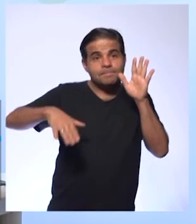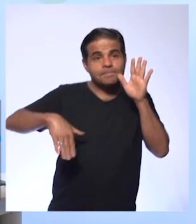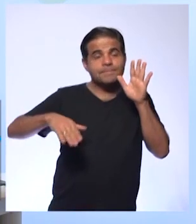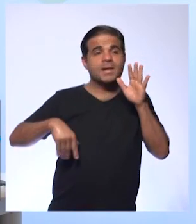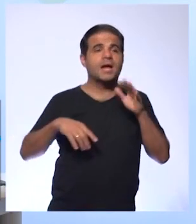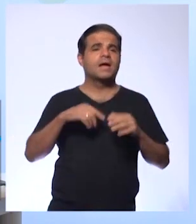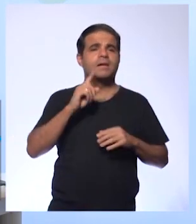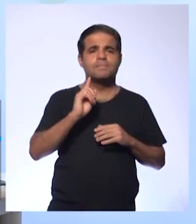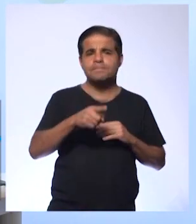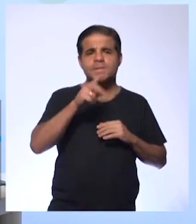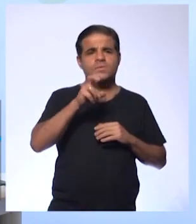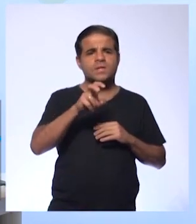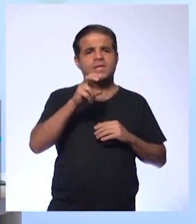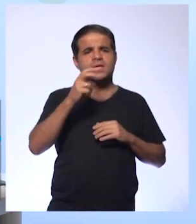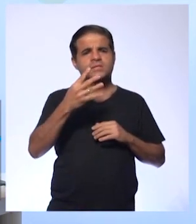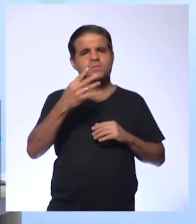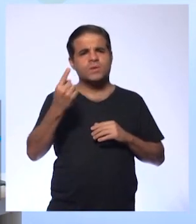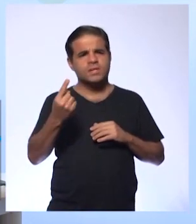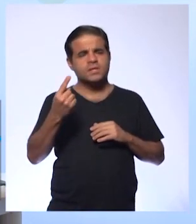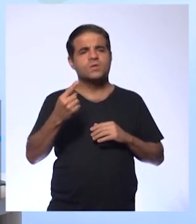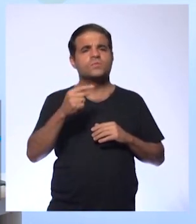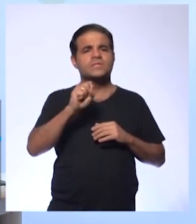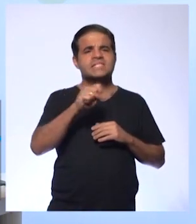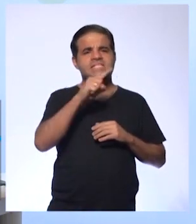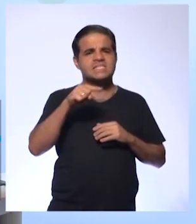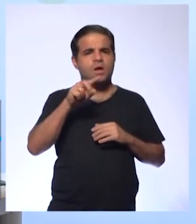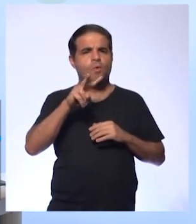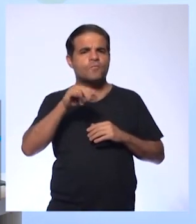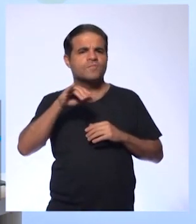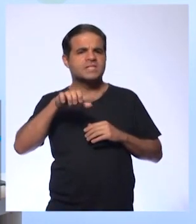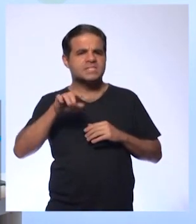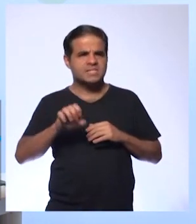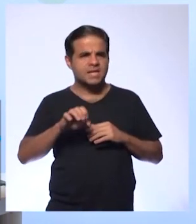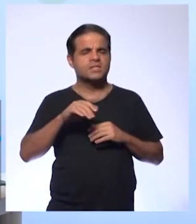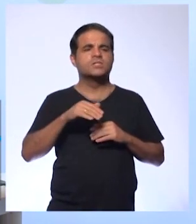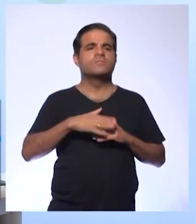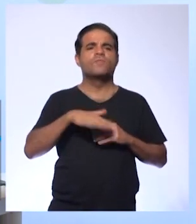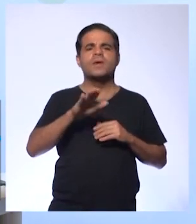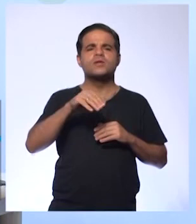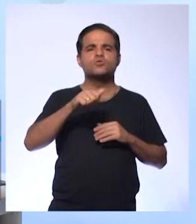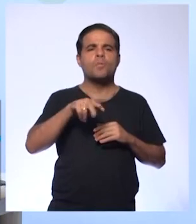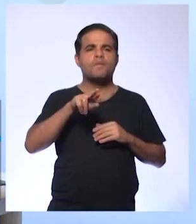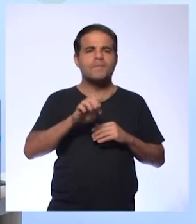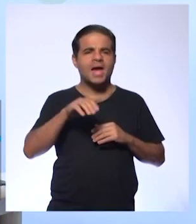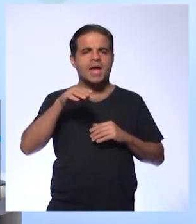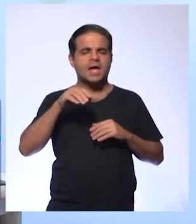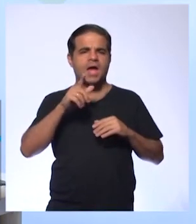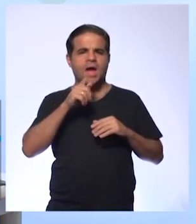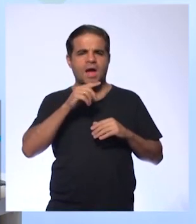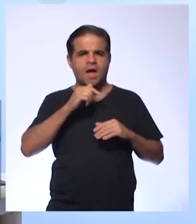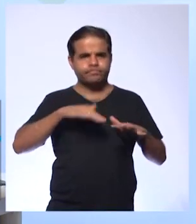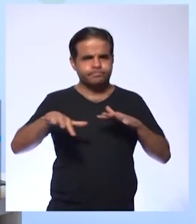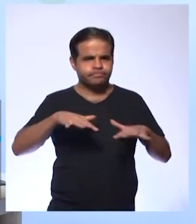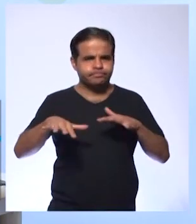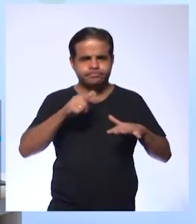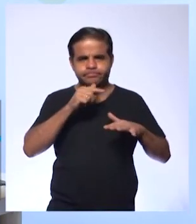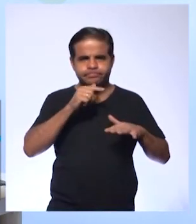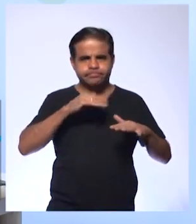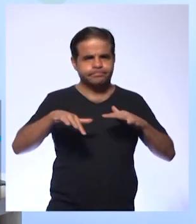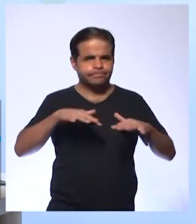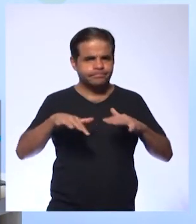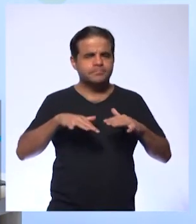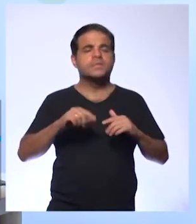em 1541, em São Vicente, tá, mas foi mais um maremoto do que um tsunami. Né, porque, na realidade, o que